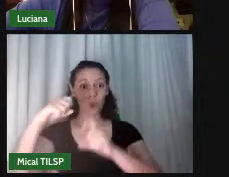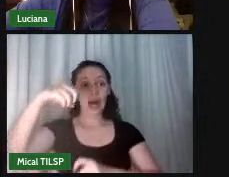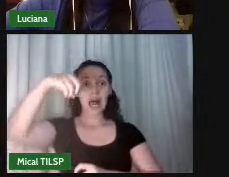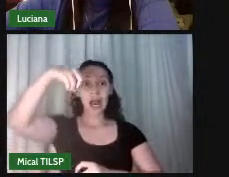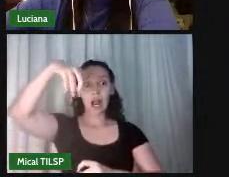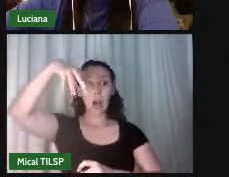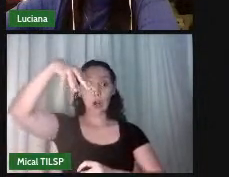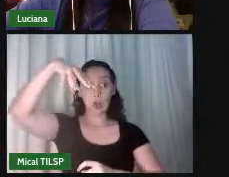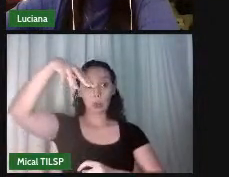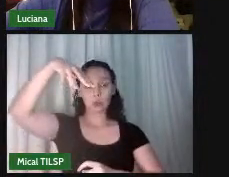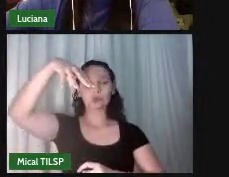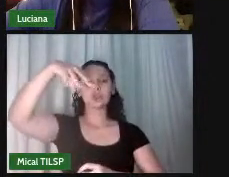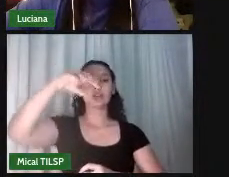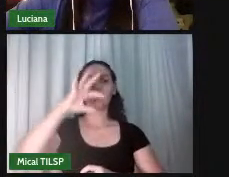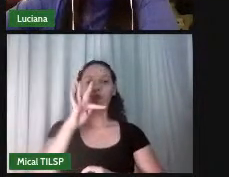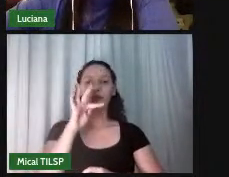interessante.